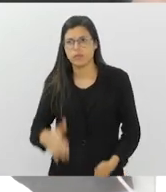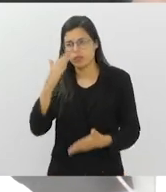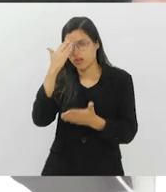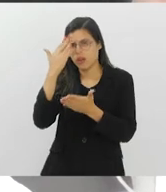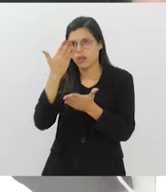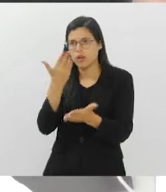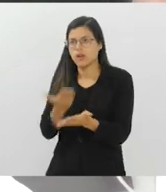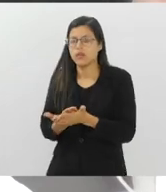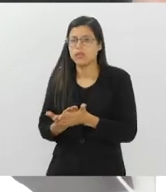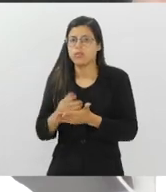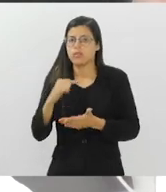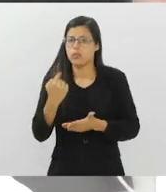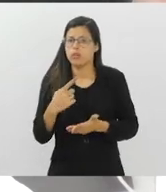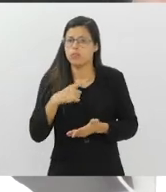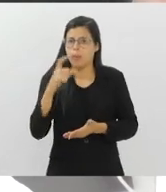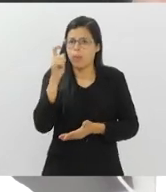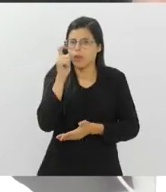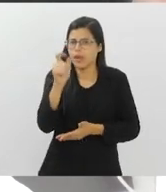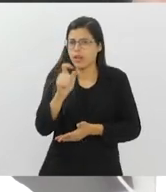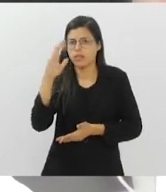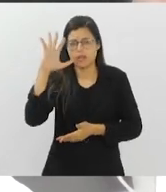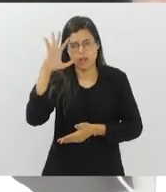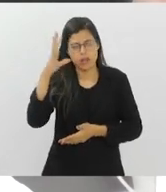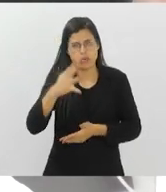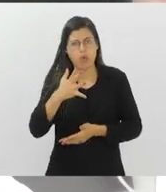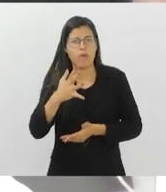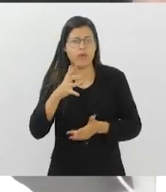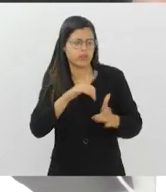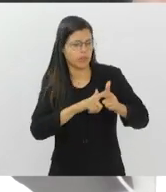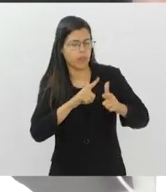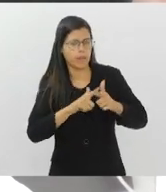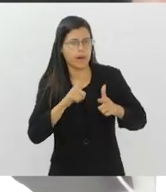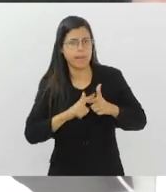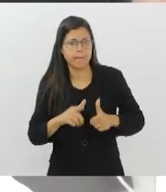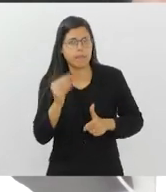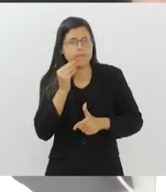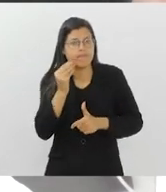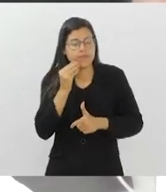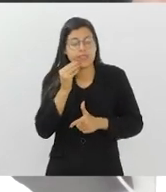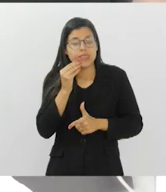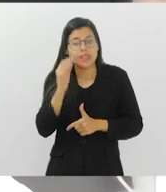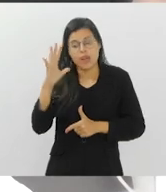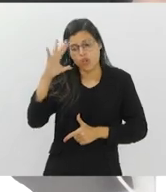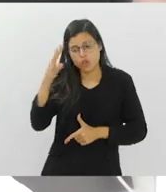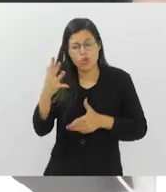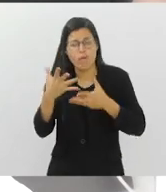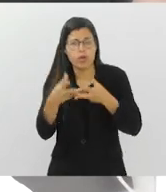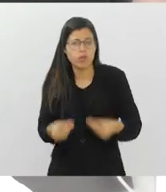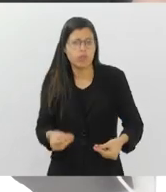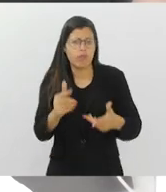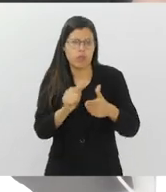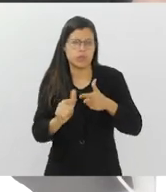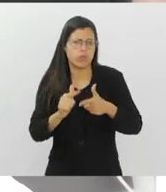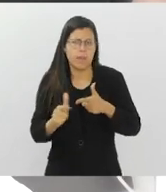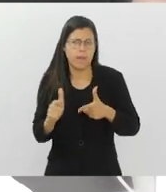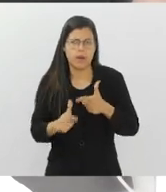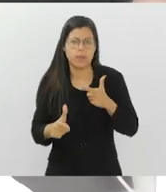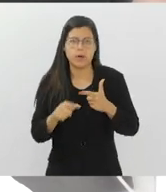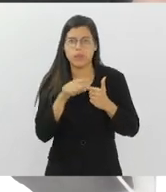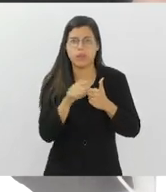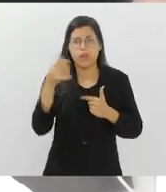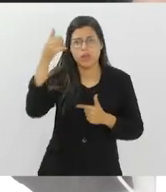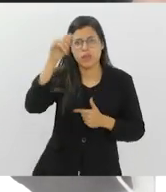acreditem, nós temos interesse em resolver essa questão, em buscar uma solução prática para que vocês não tenham os seus